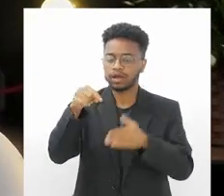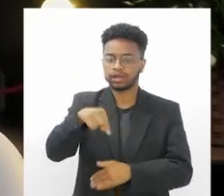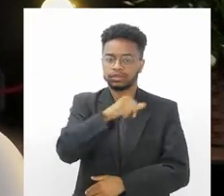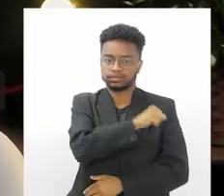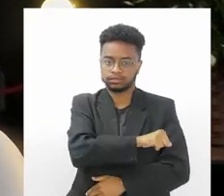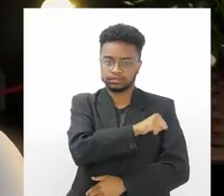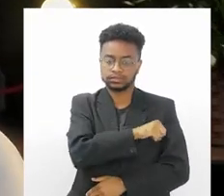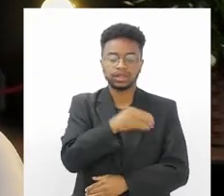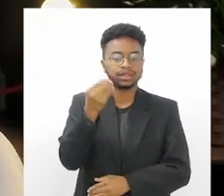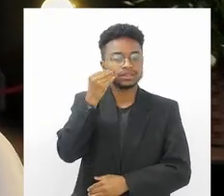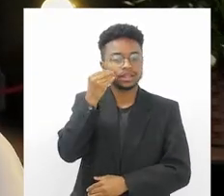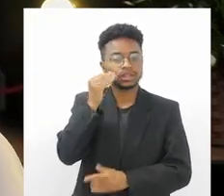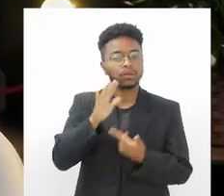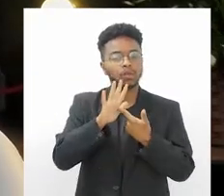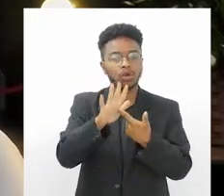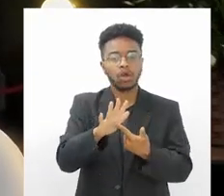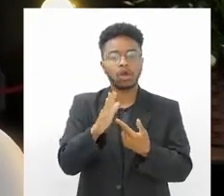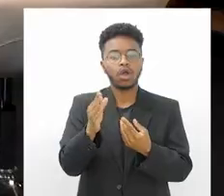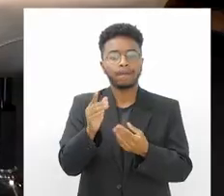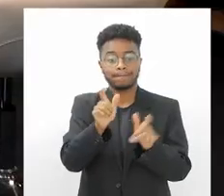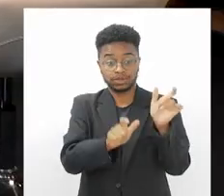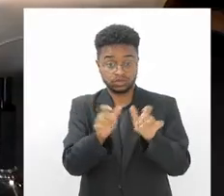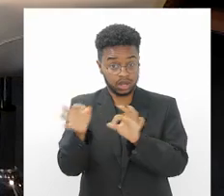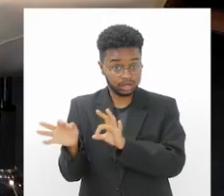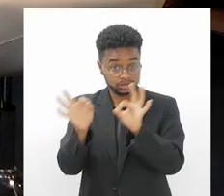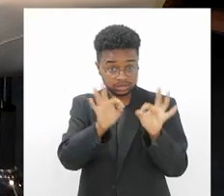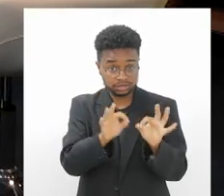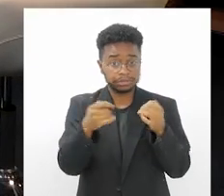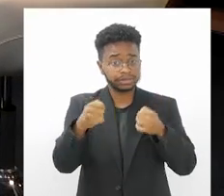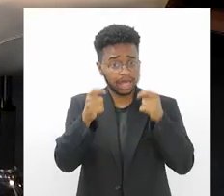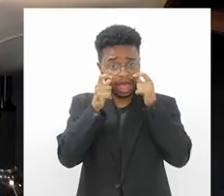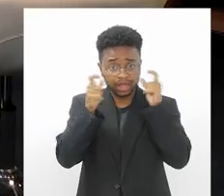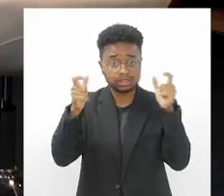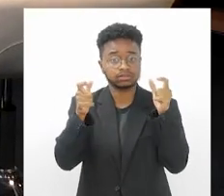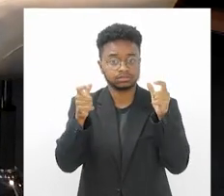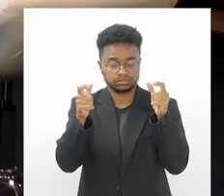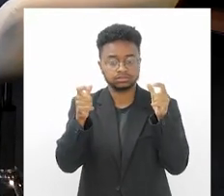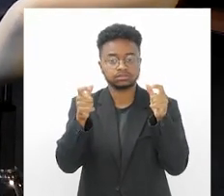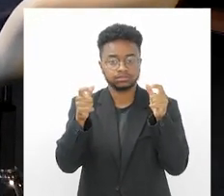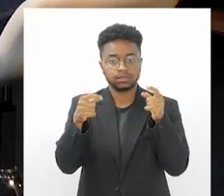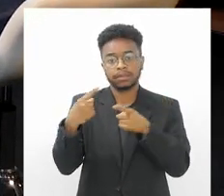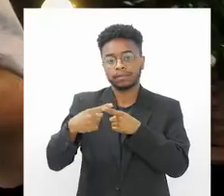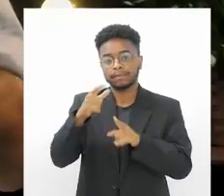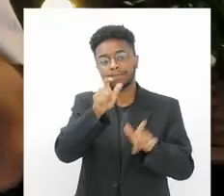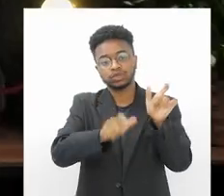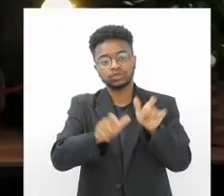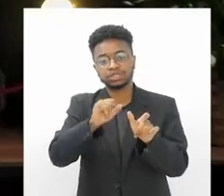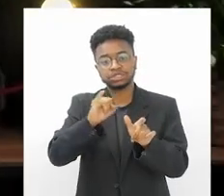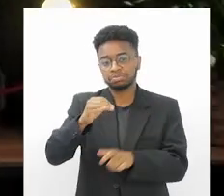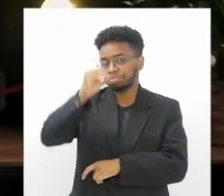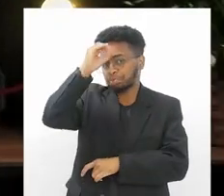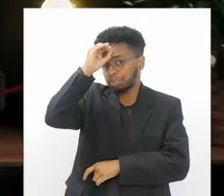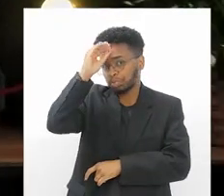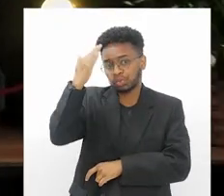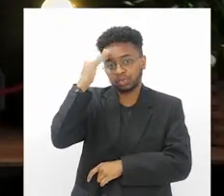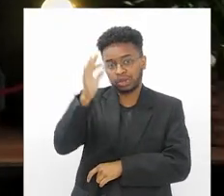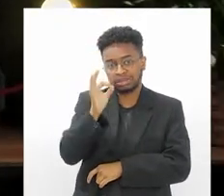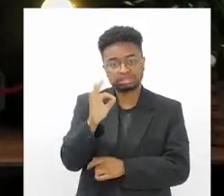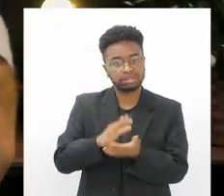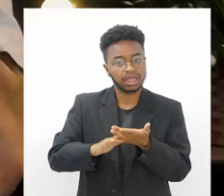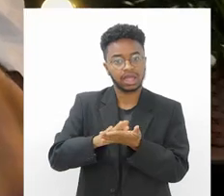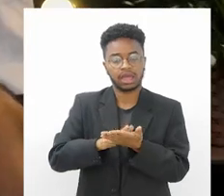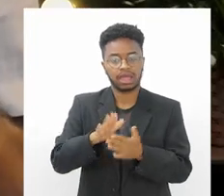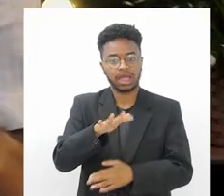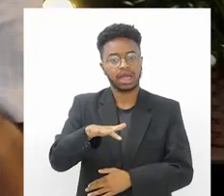no nosso estado, para chamar a atenção do nosso telespectador. Porque eu acho que o telespectador... aquele que não entende dessa área,